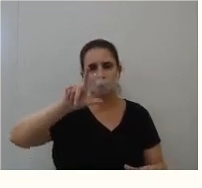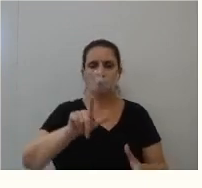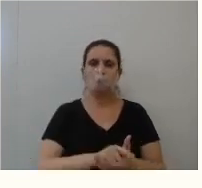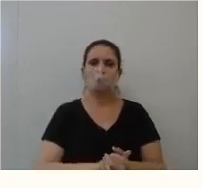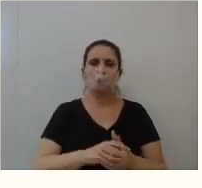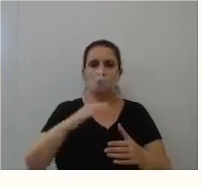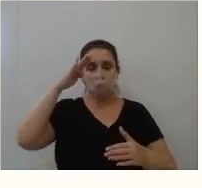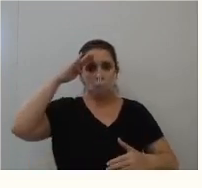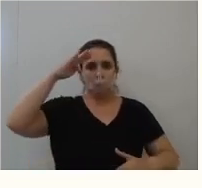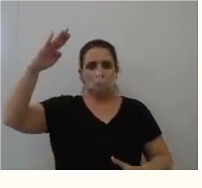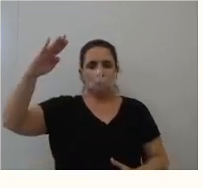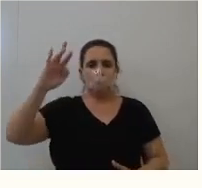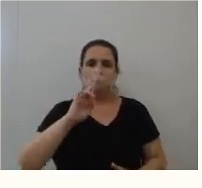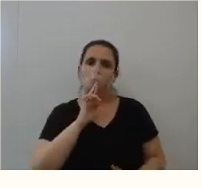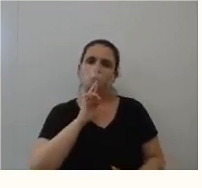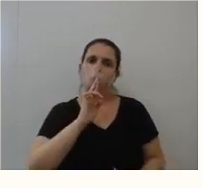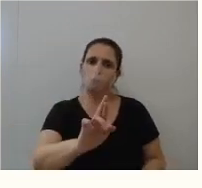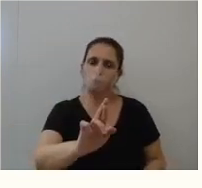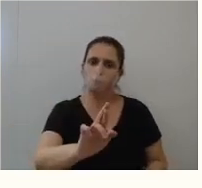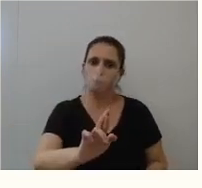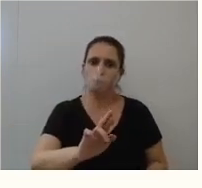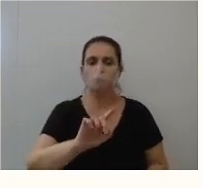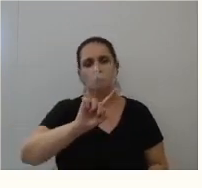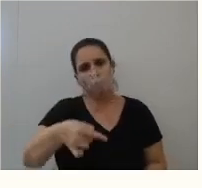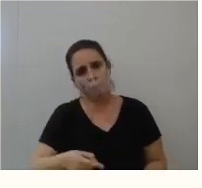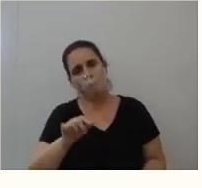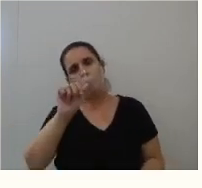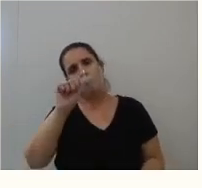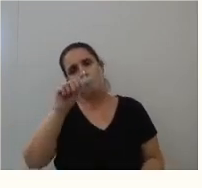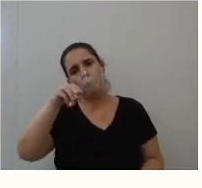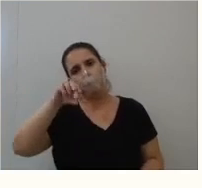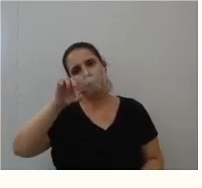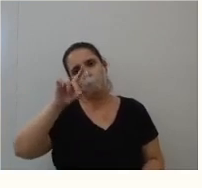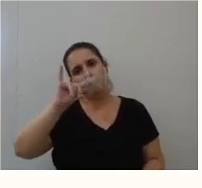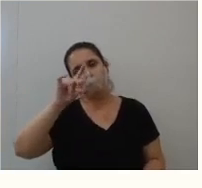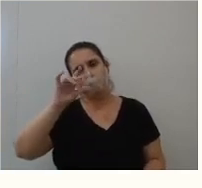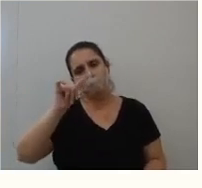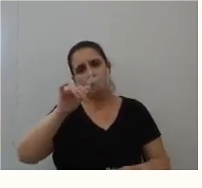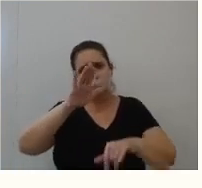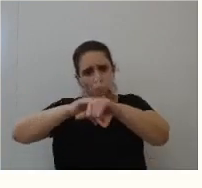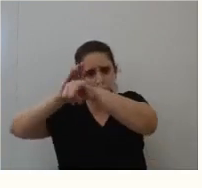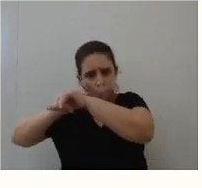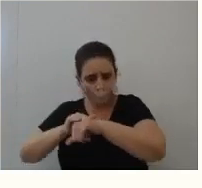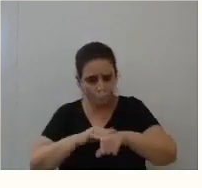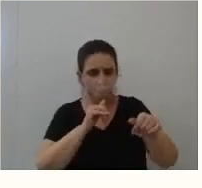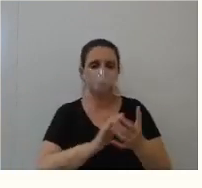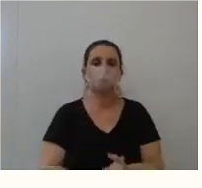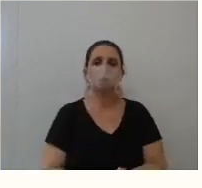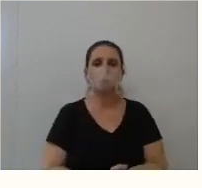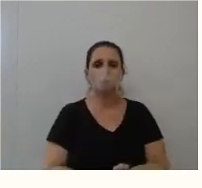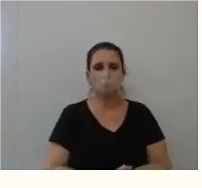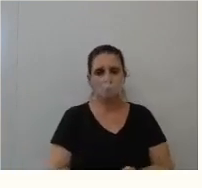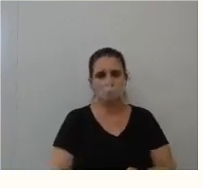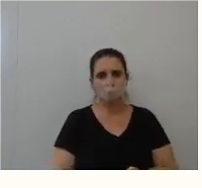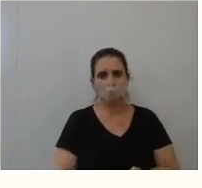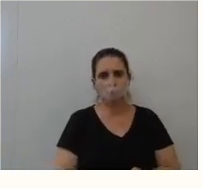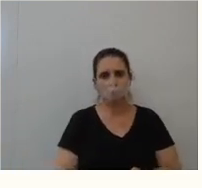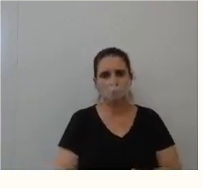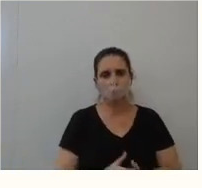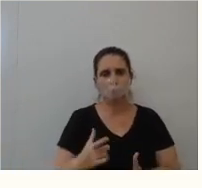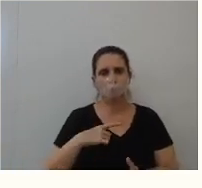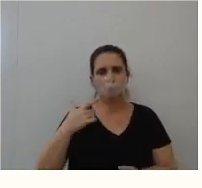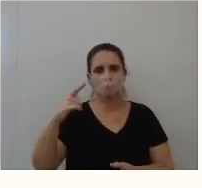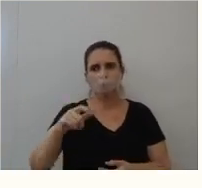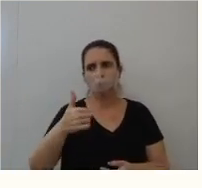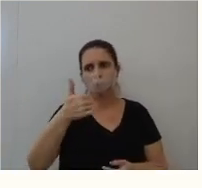os soldados respondiam à medida que eram chamados. Olha lá. Aqui embaixo eu coloquei,